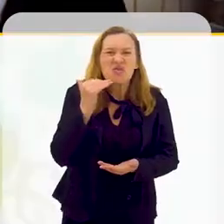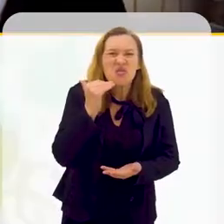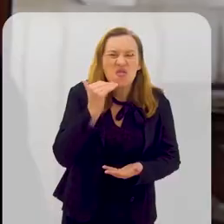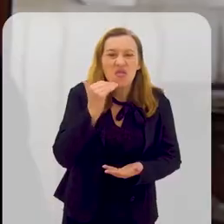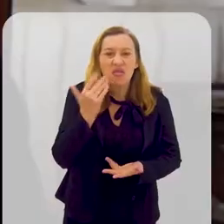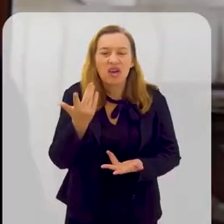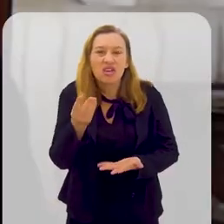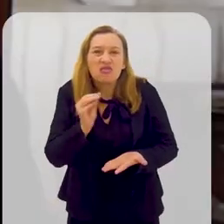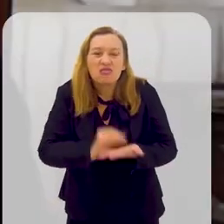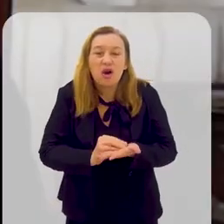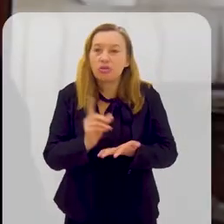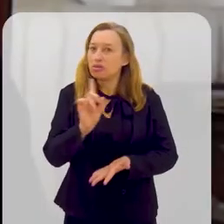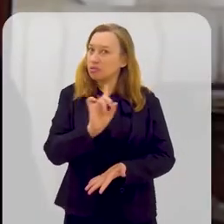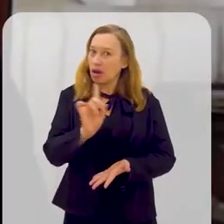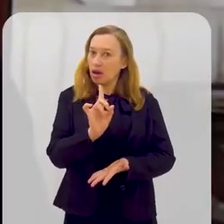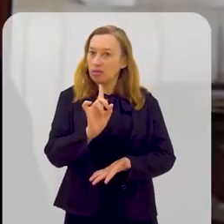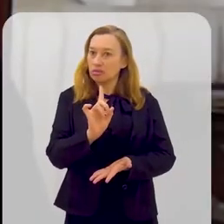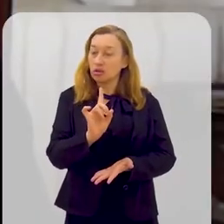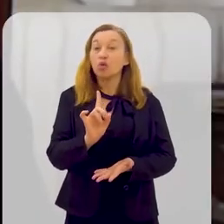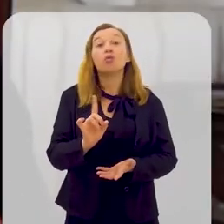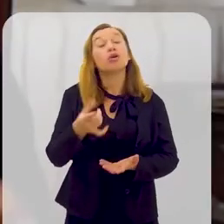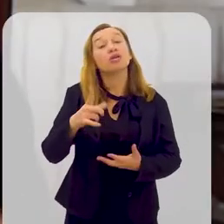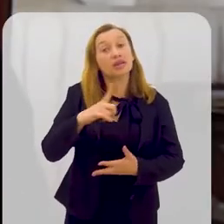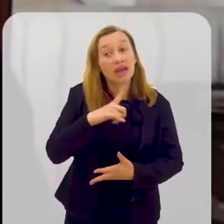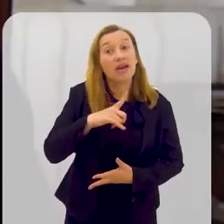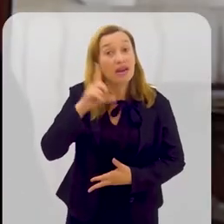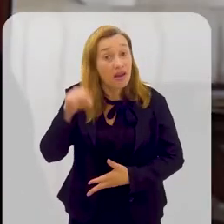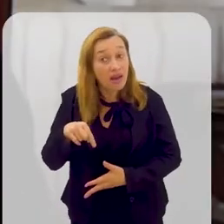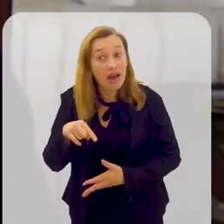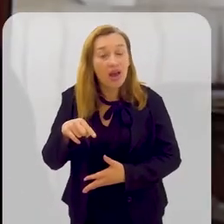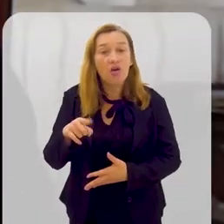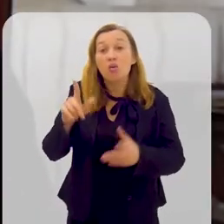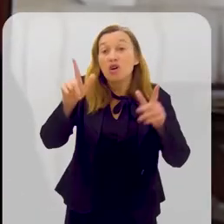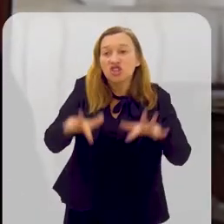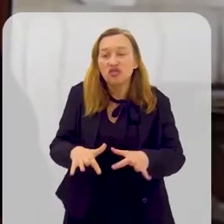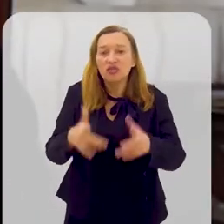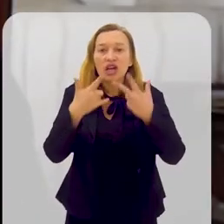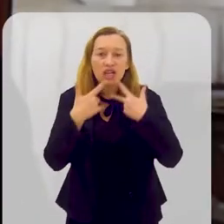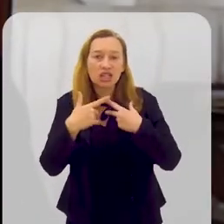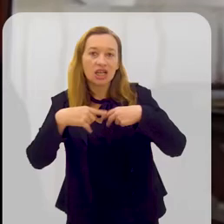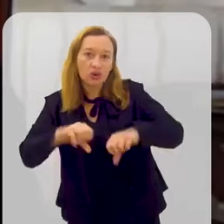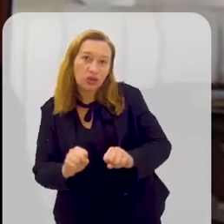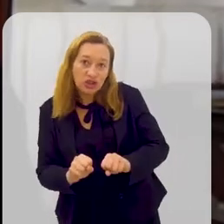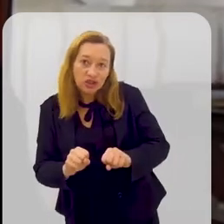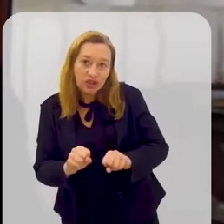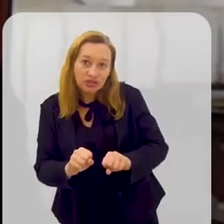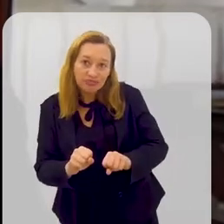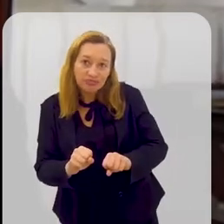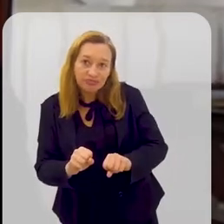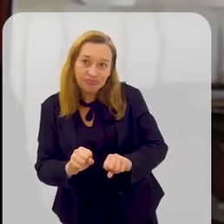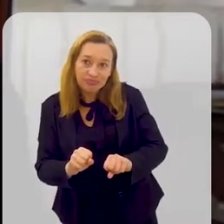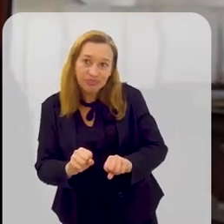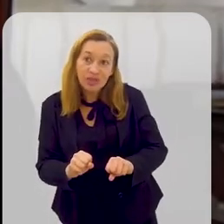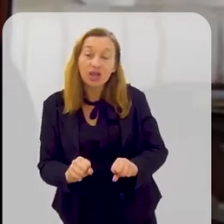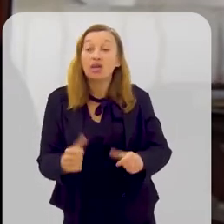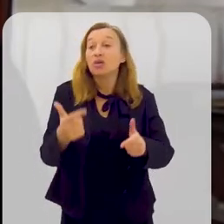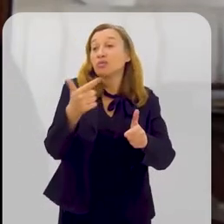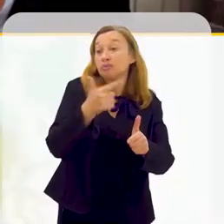e eles não consideram que falte nada o que eles têm é uma diferença linguística